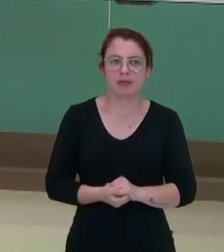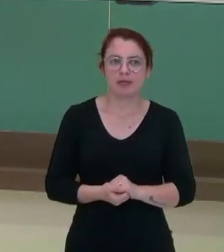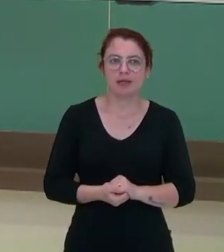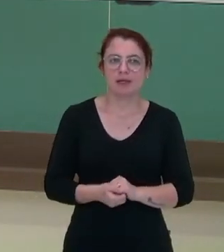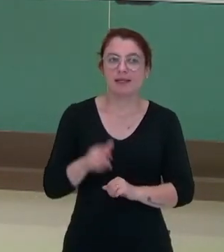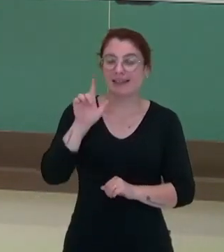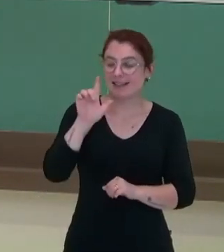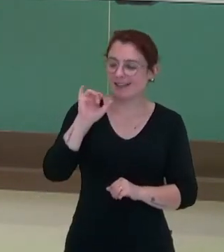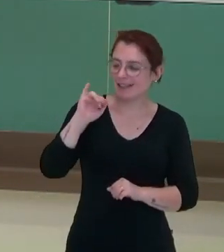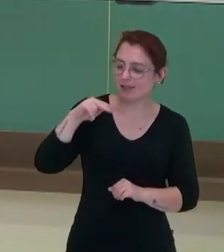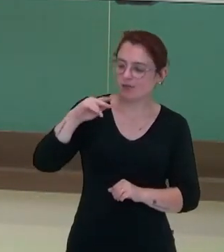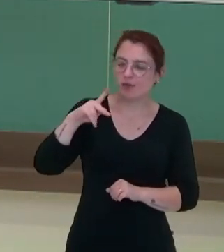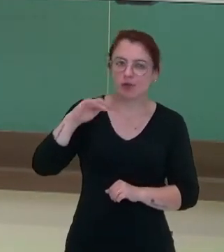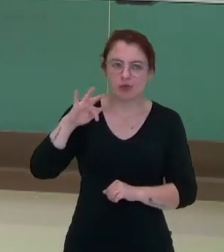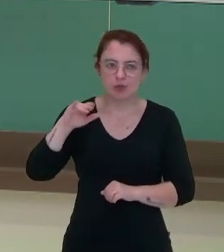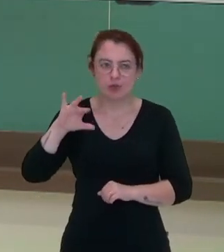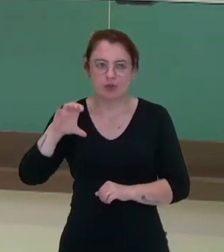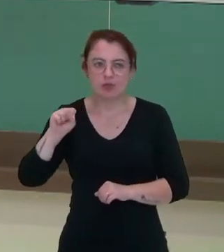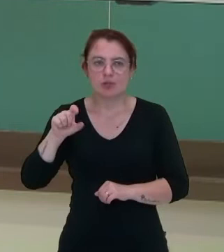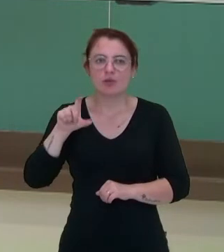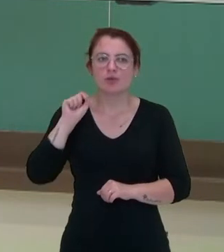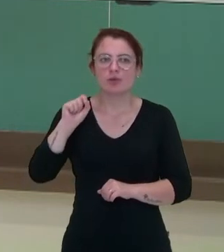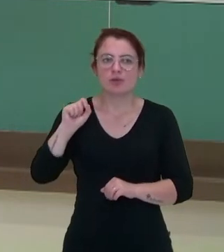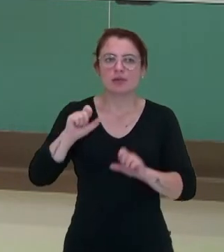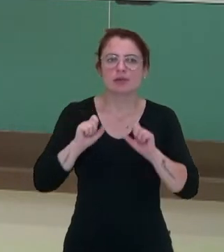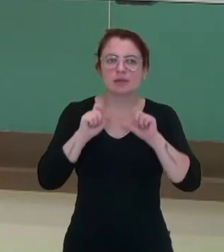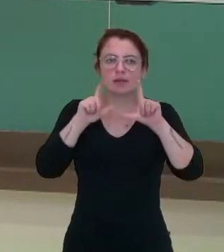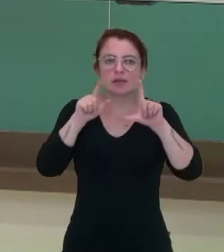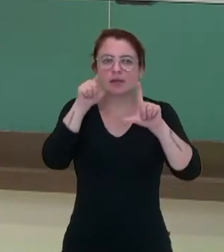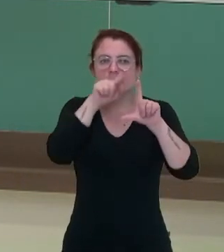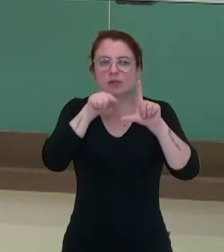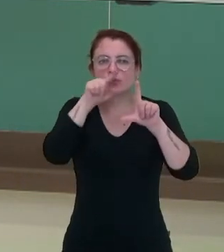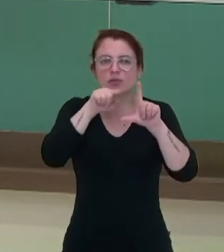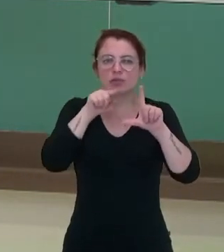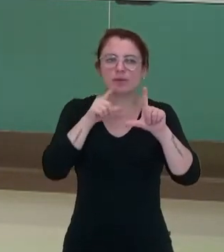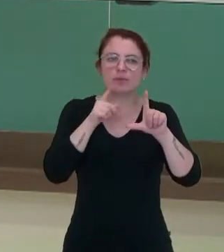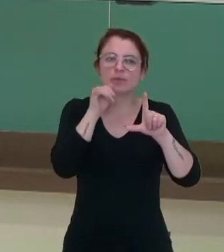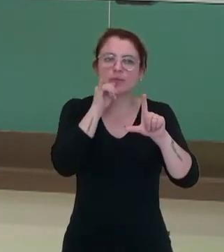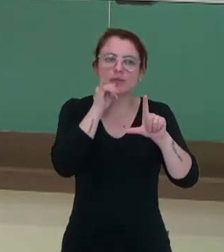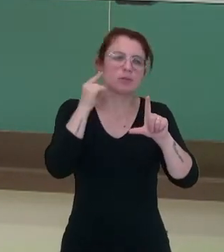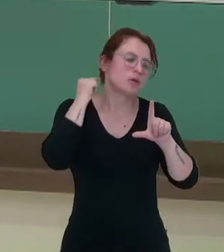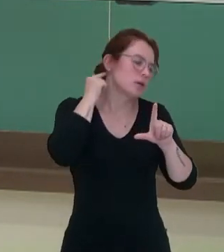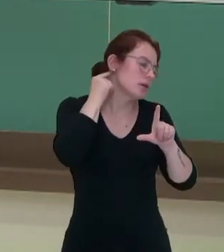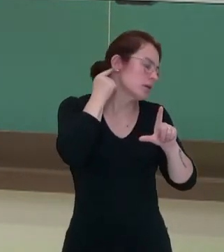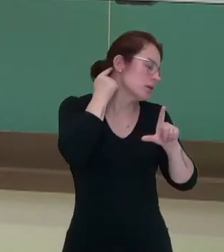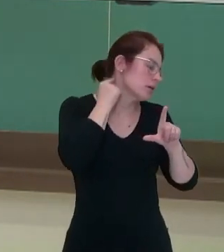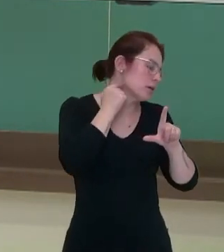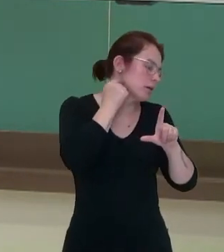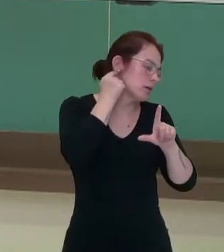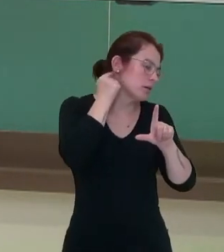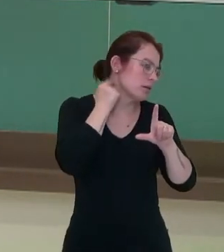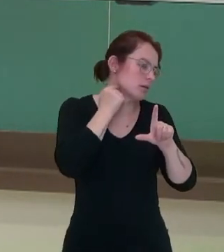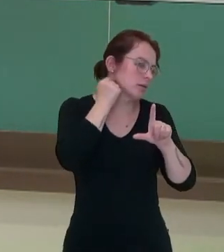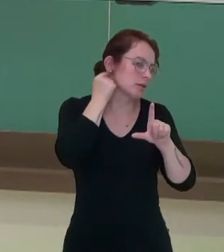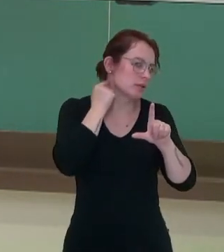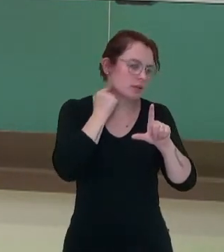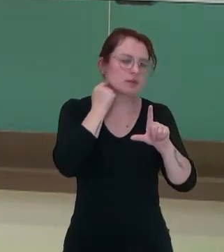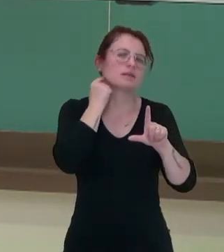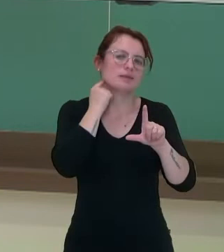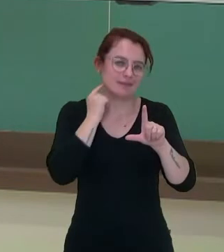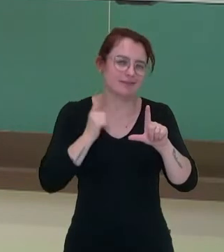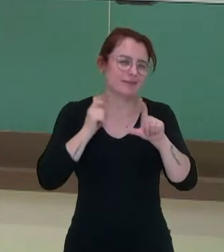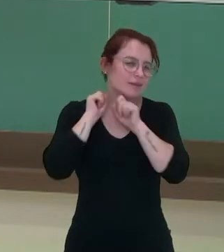que estão destacados aqui com estruturas arredondadas. Então, por exemplo, aqui, próximo à cabeça, na região das